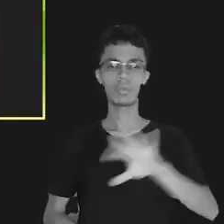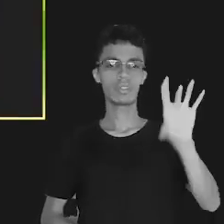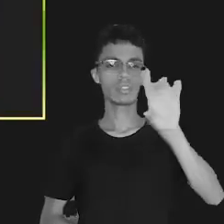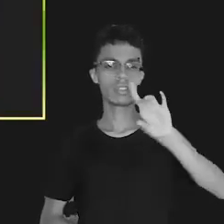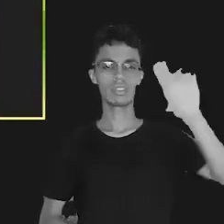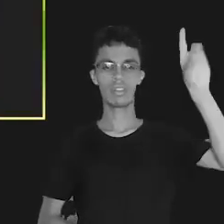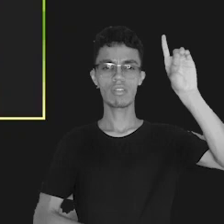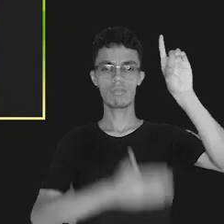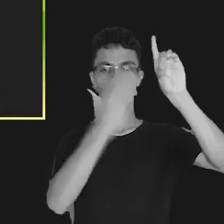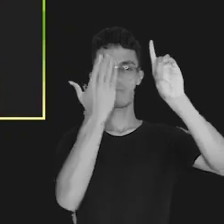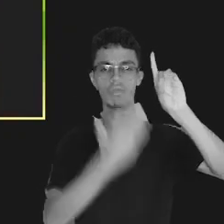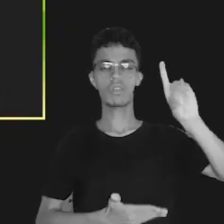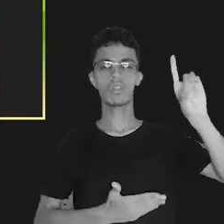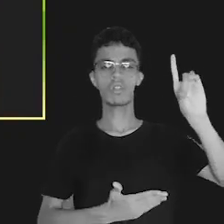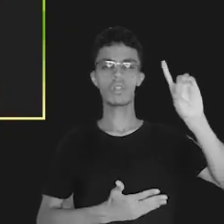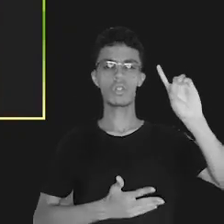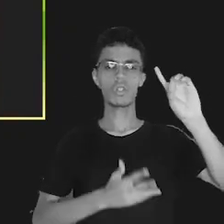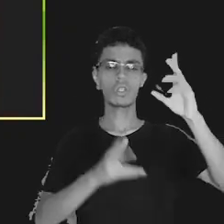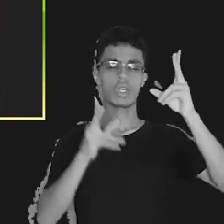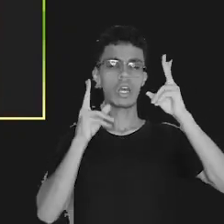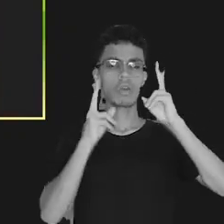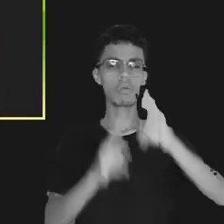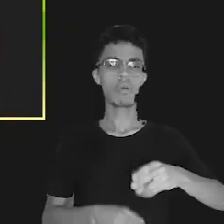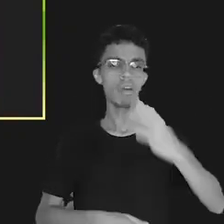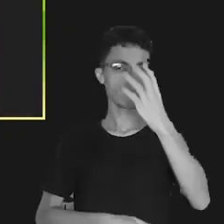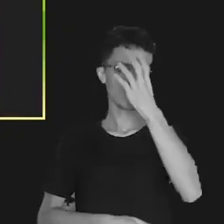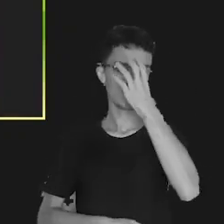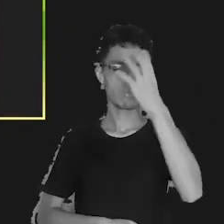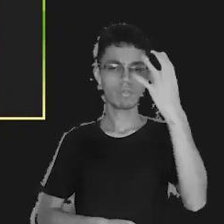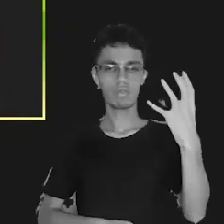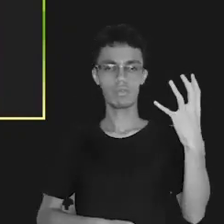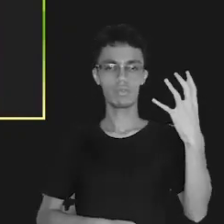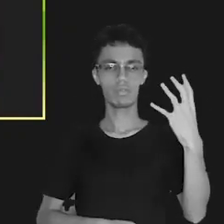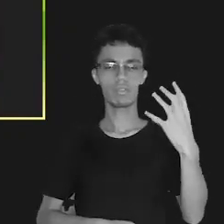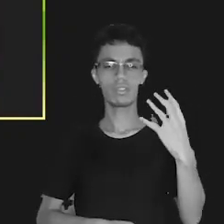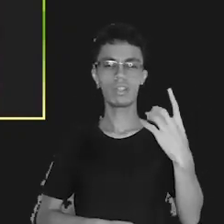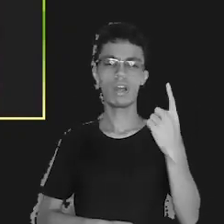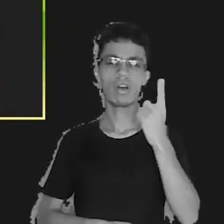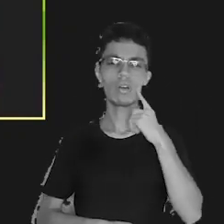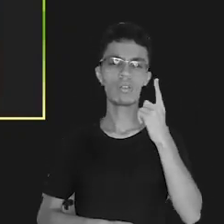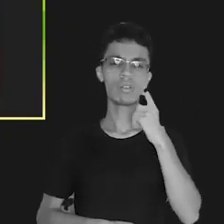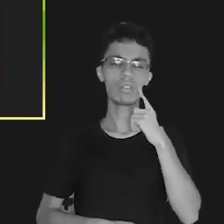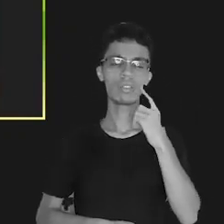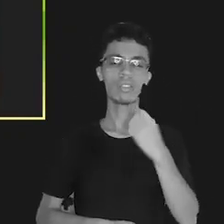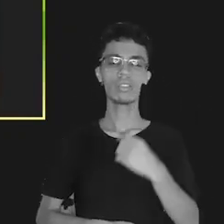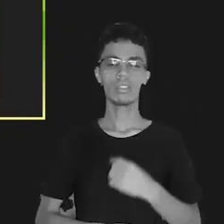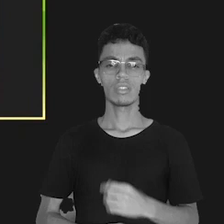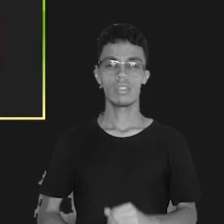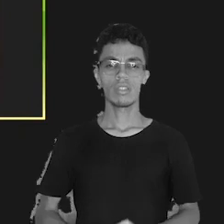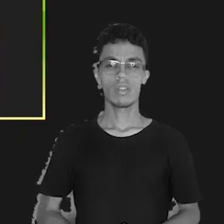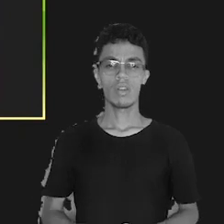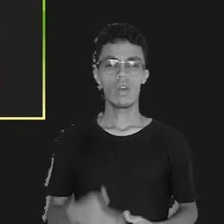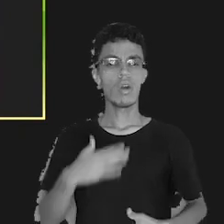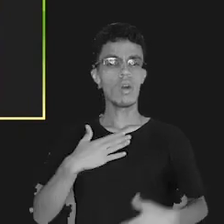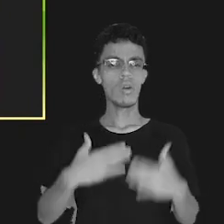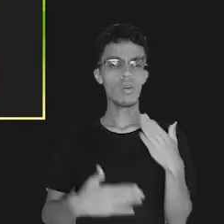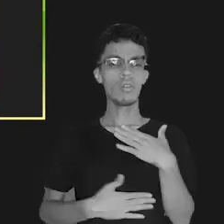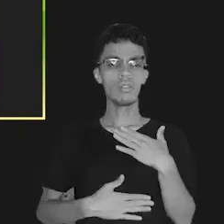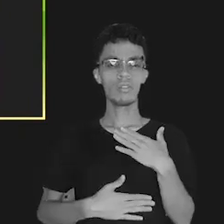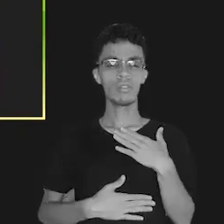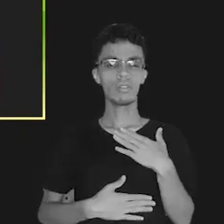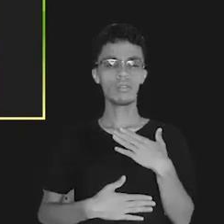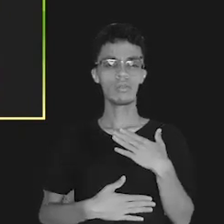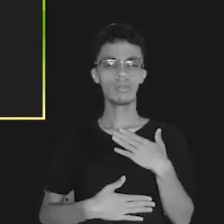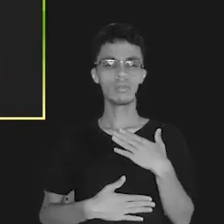pelo meu Deus, não é o mesmo rosto. Vede, não é o mesmo corpo. Não